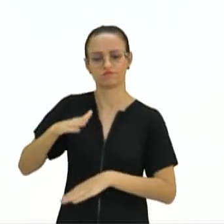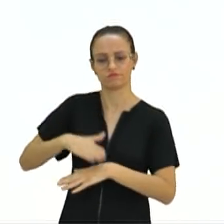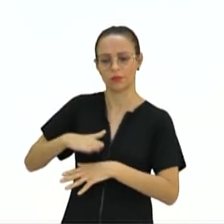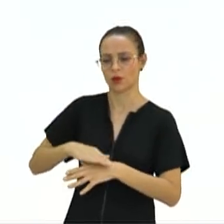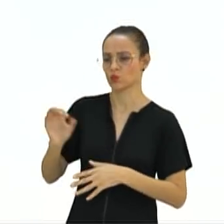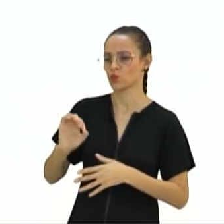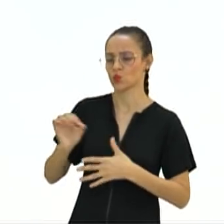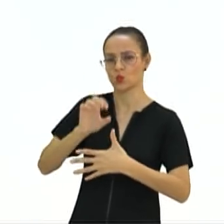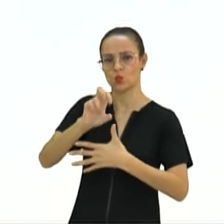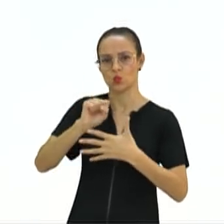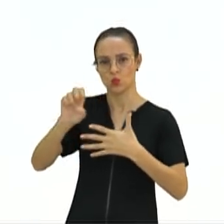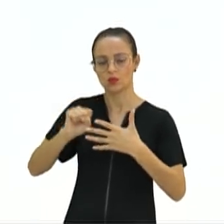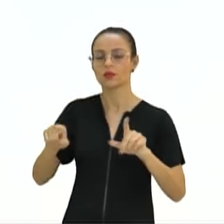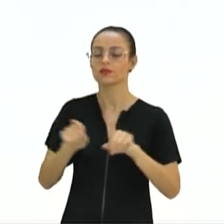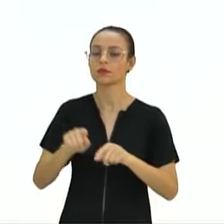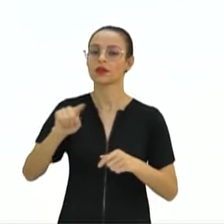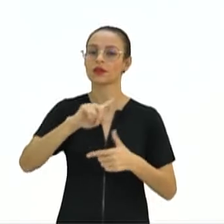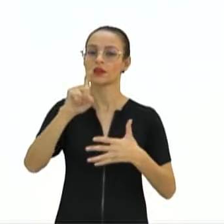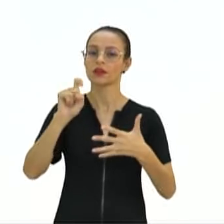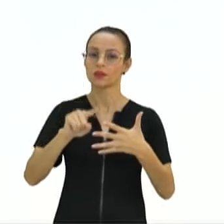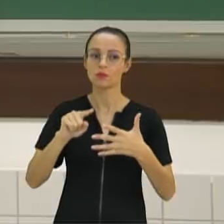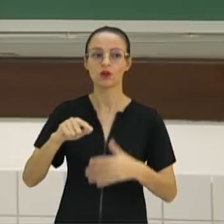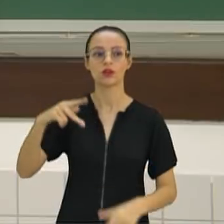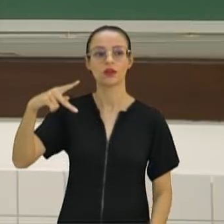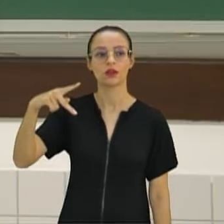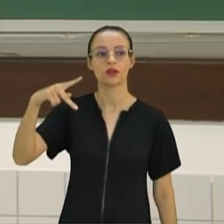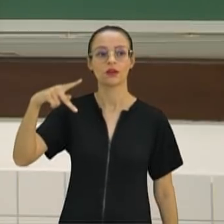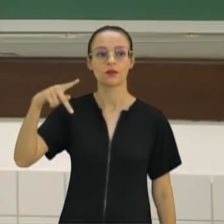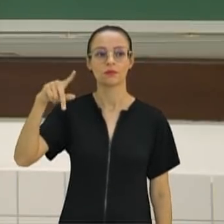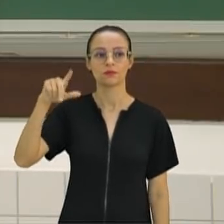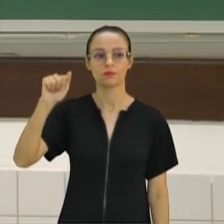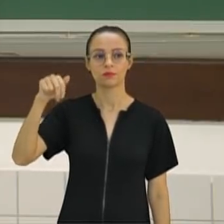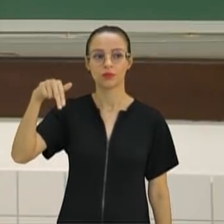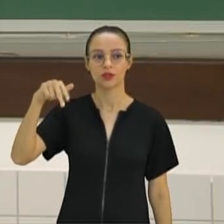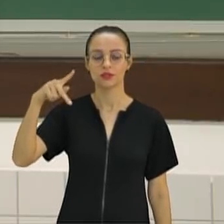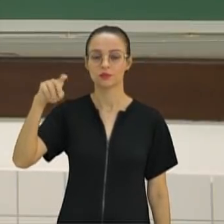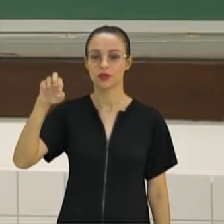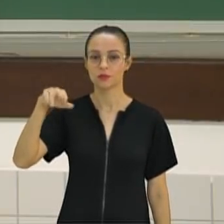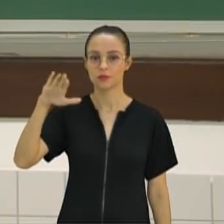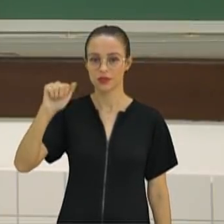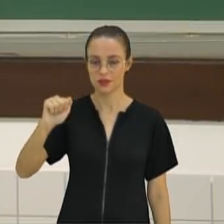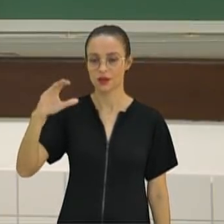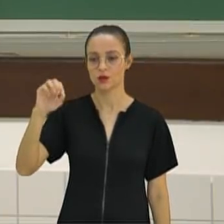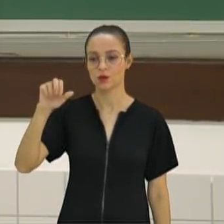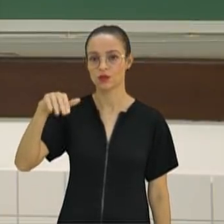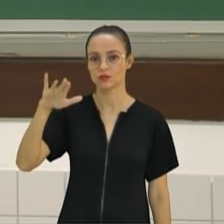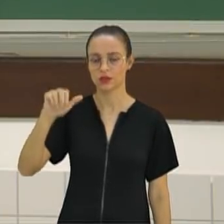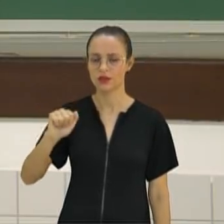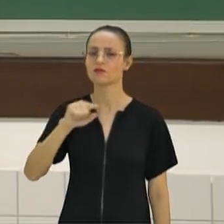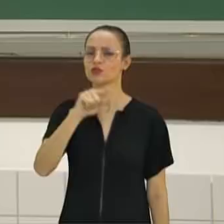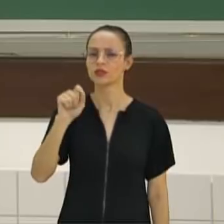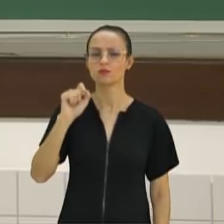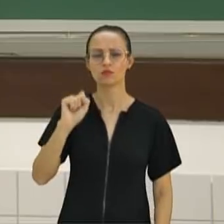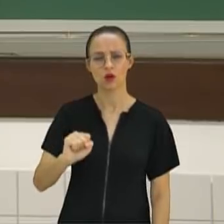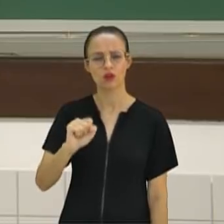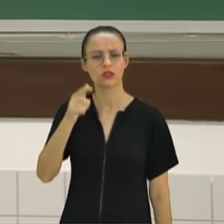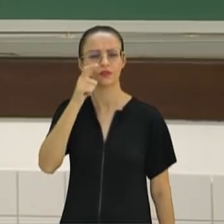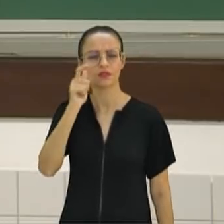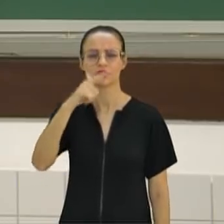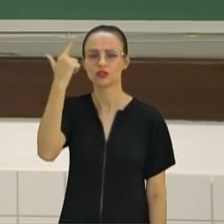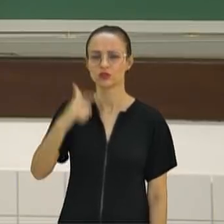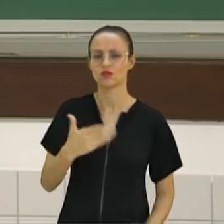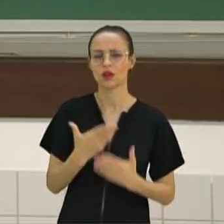autotrófica e também a hipótese da panspermia cósmica. Gente, você pode ver e rever essa aula quantas vezes você quiser, você pode parar,